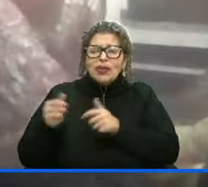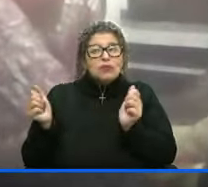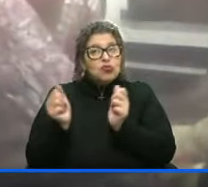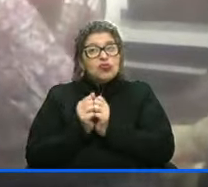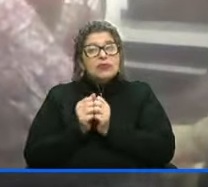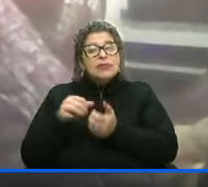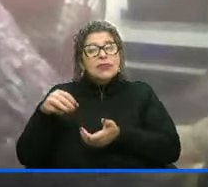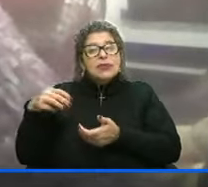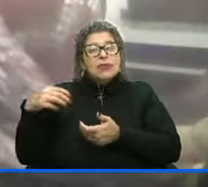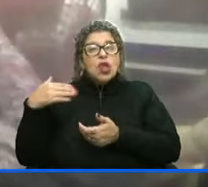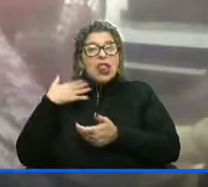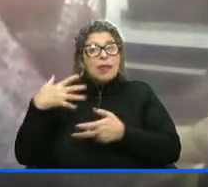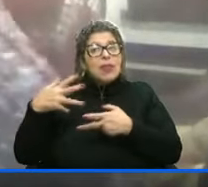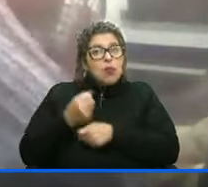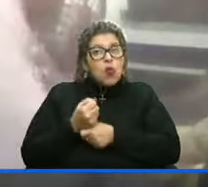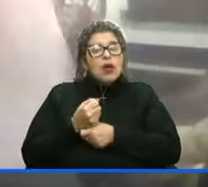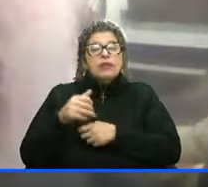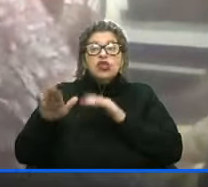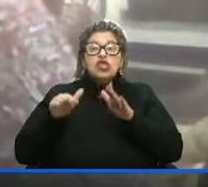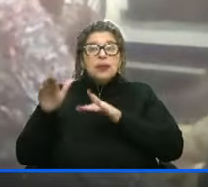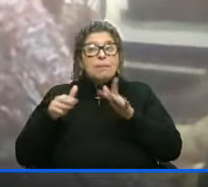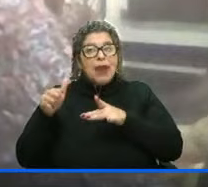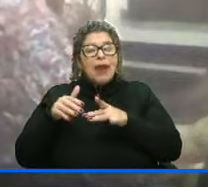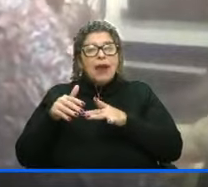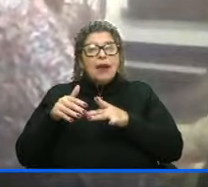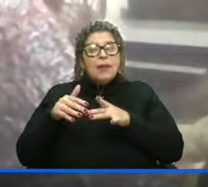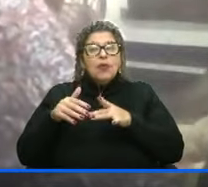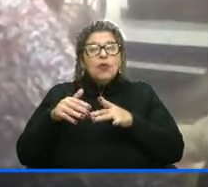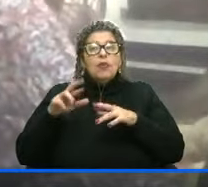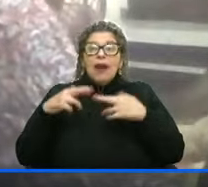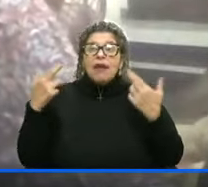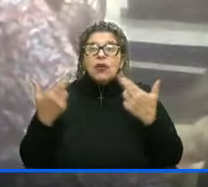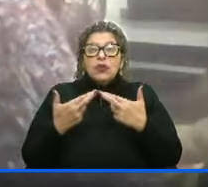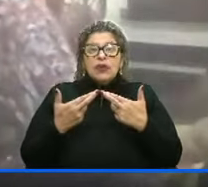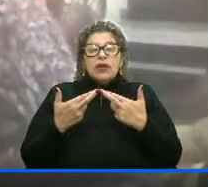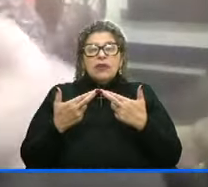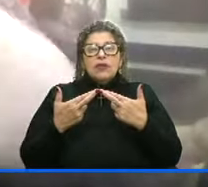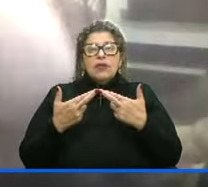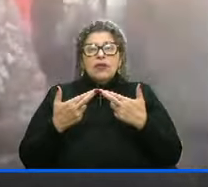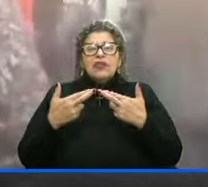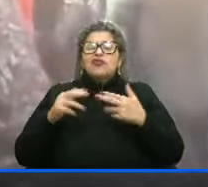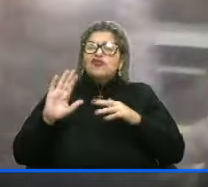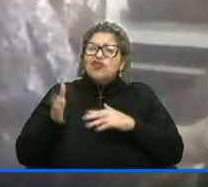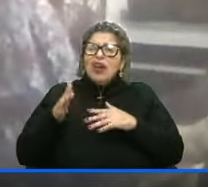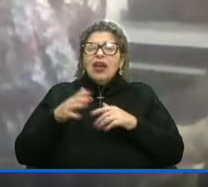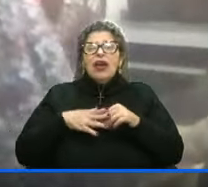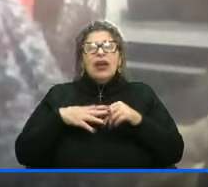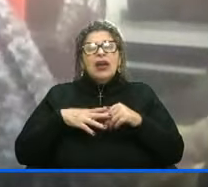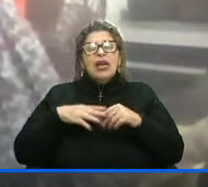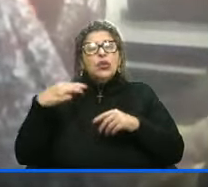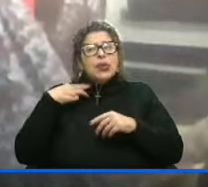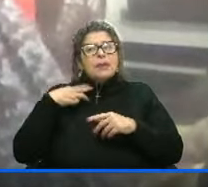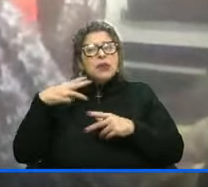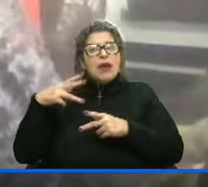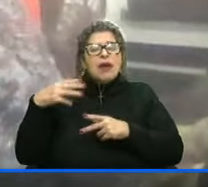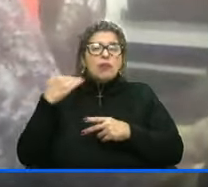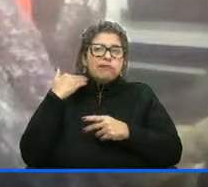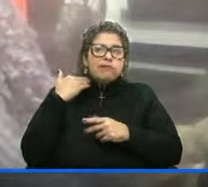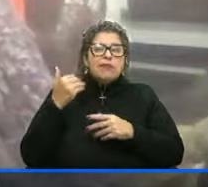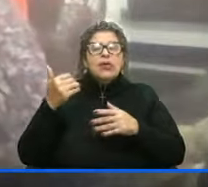que o Tribunal de Contas podia nos convocar por uma audiência sobre a radiografia. Eu já fui em audiências do Tribunal de Contas.